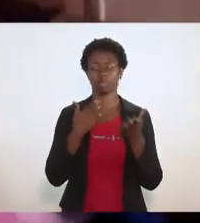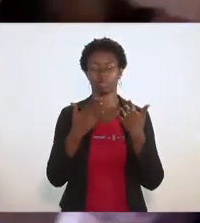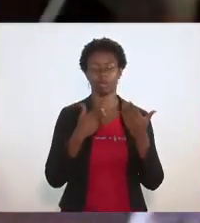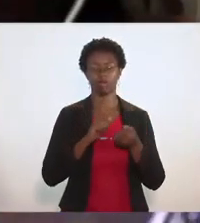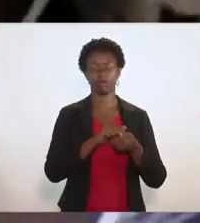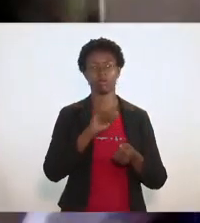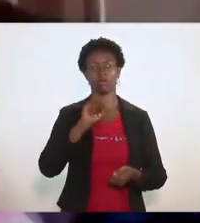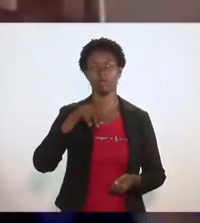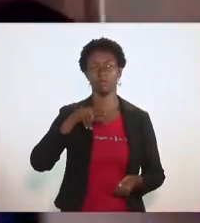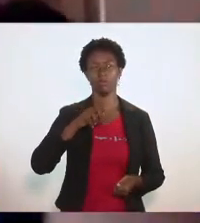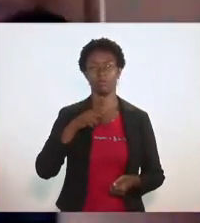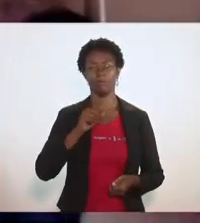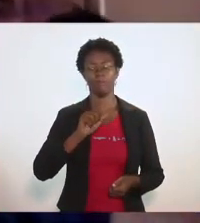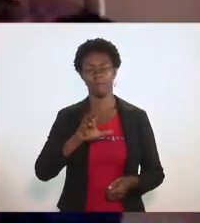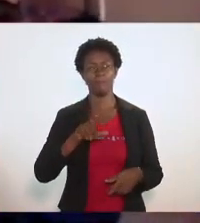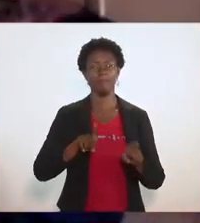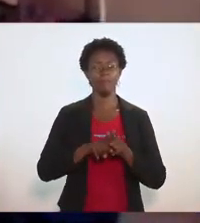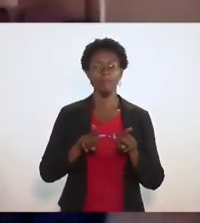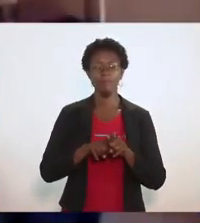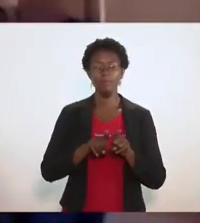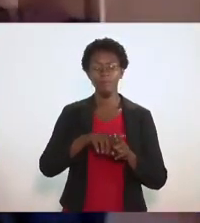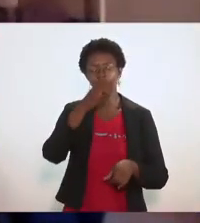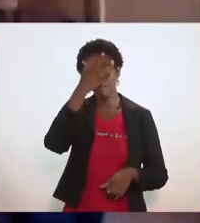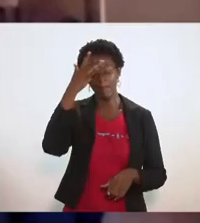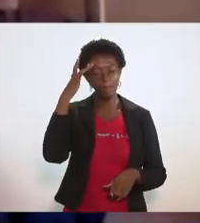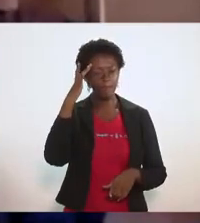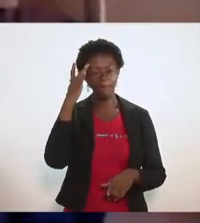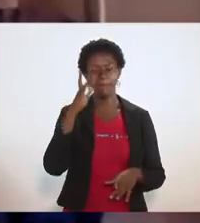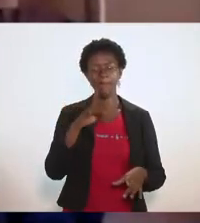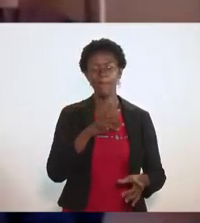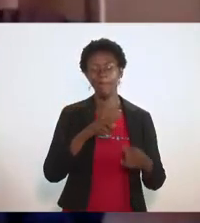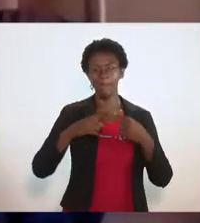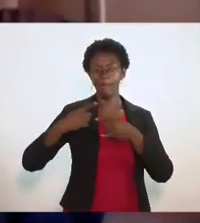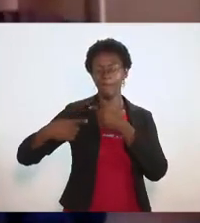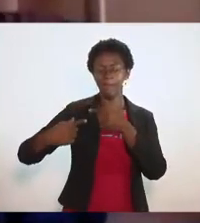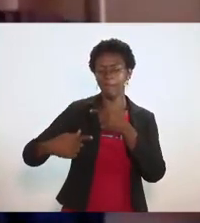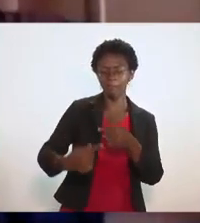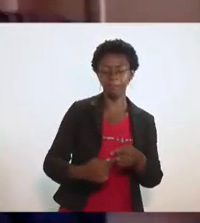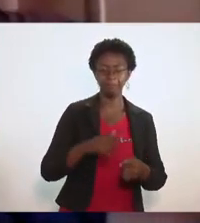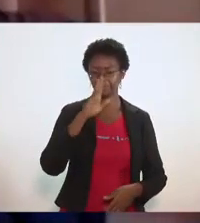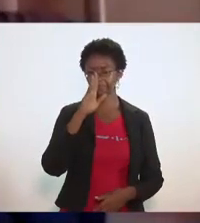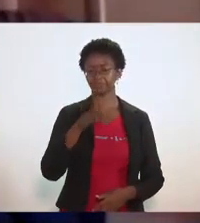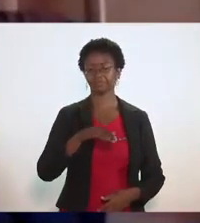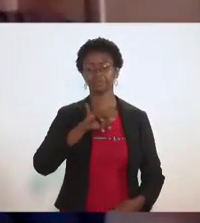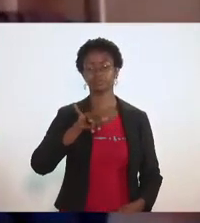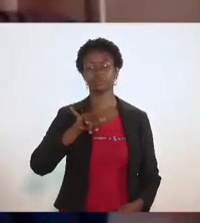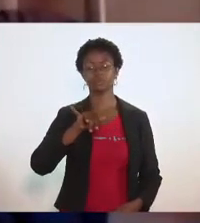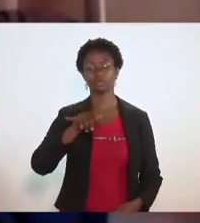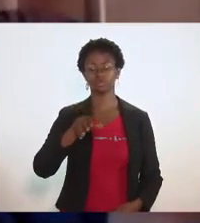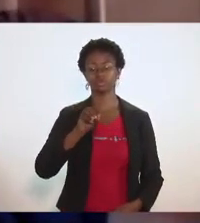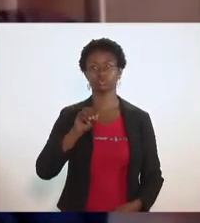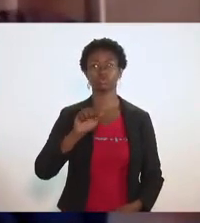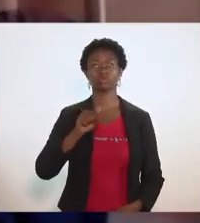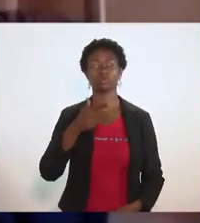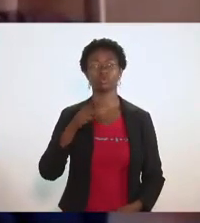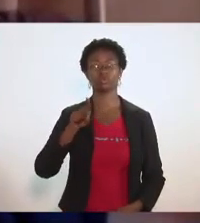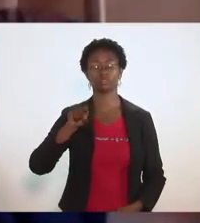queria fazer um complemento. Não precisa nem estender. Acho que o deputado Luiz Paulo fez uma introdução importante. A gente vem fazendo já há algum